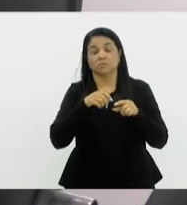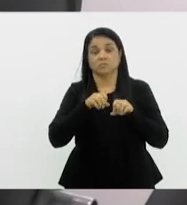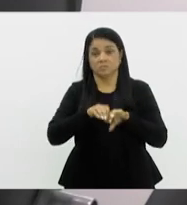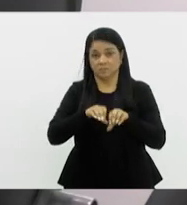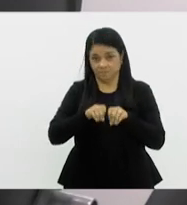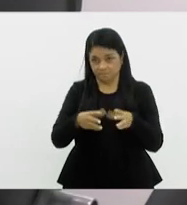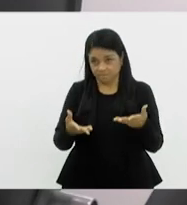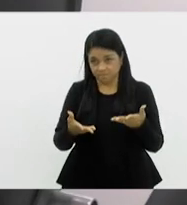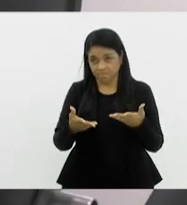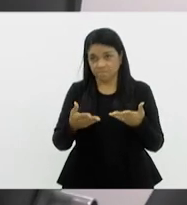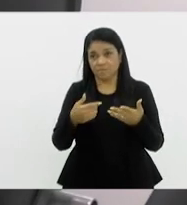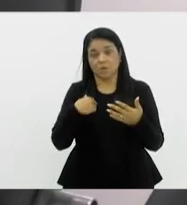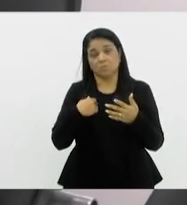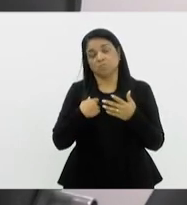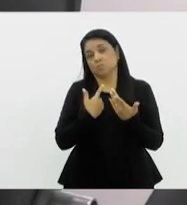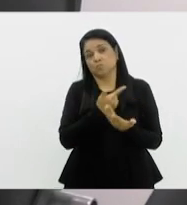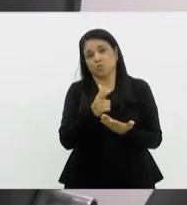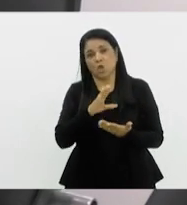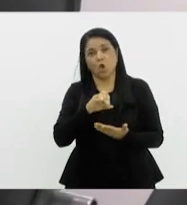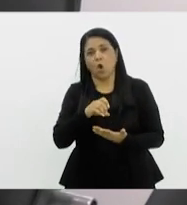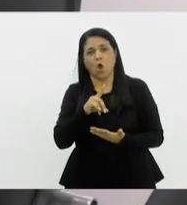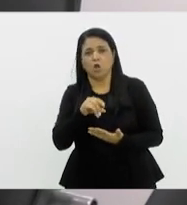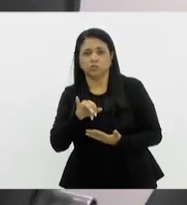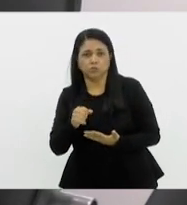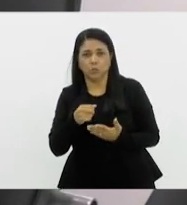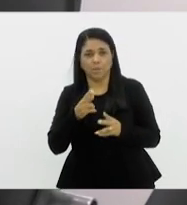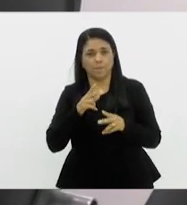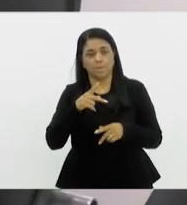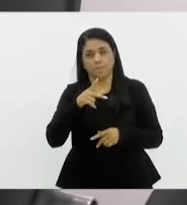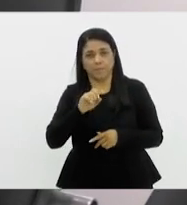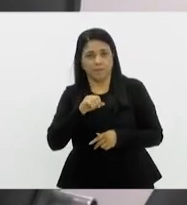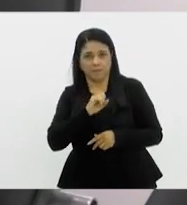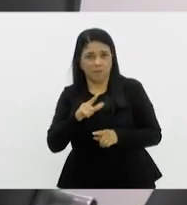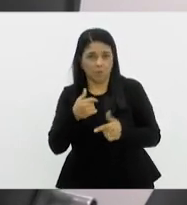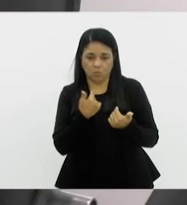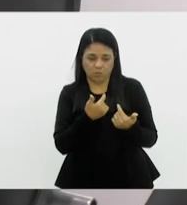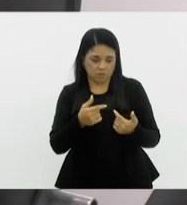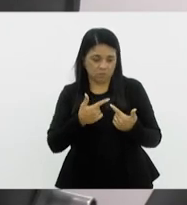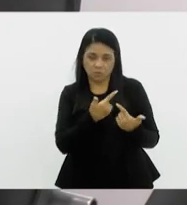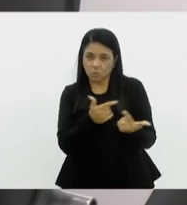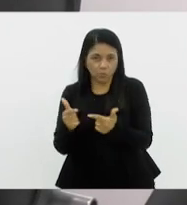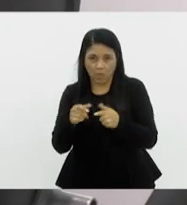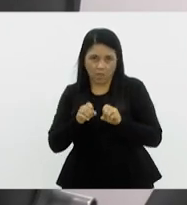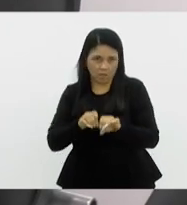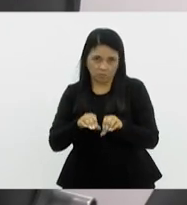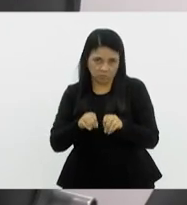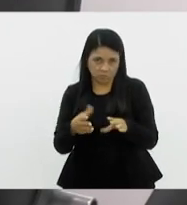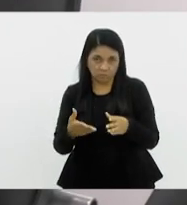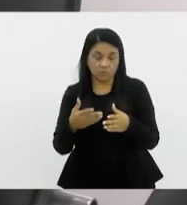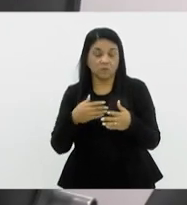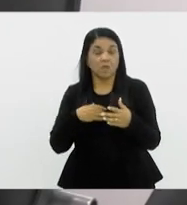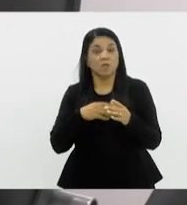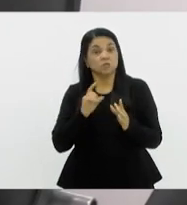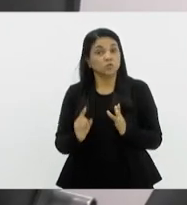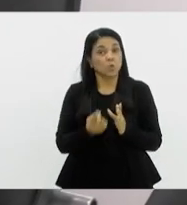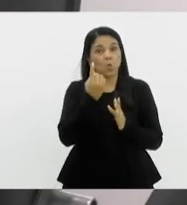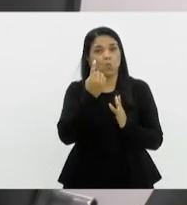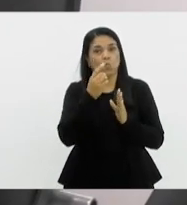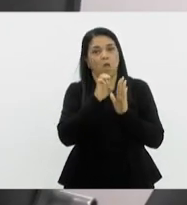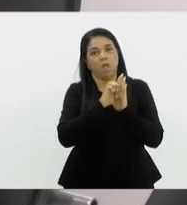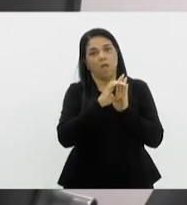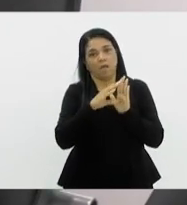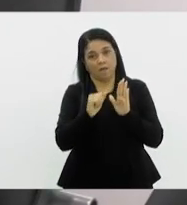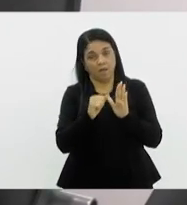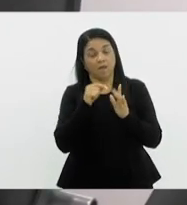disse, não existe código de processo penal, o código de processo de medidas socioeducativas, previsão, portanto, é o ECA. Mas vou naquela máxima